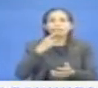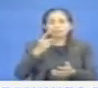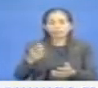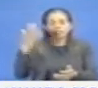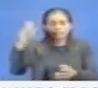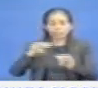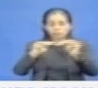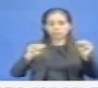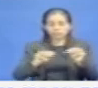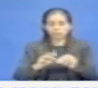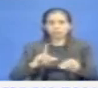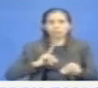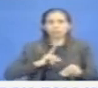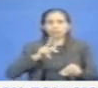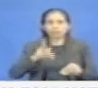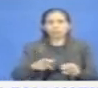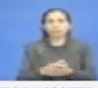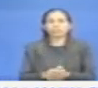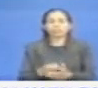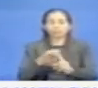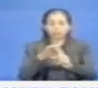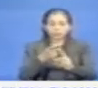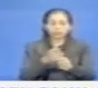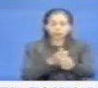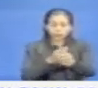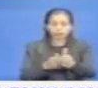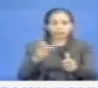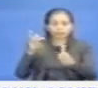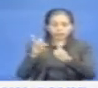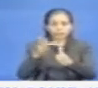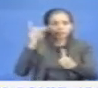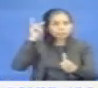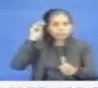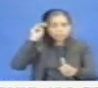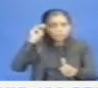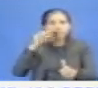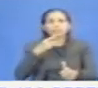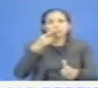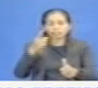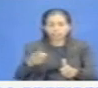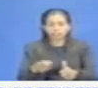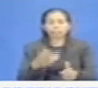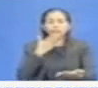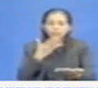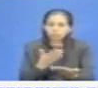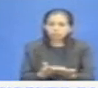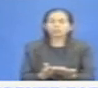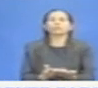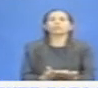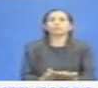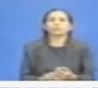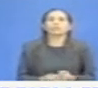a município Lautem. Tur vice-ministra Katak, processo pagamento e a Lautem sucesso compara ao nacional. E